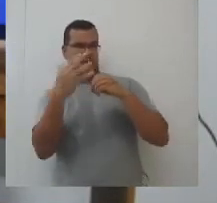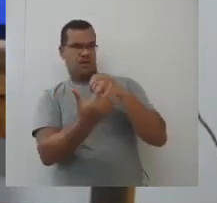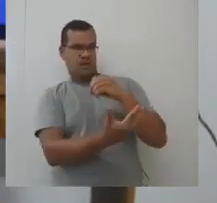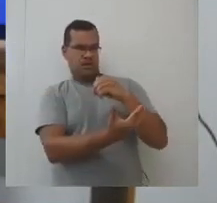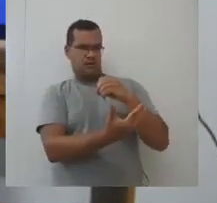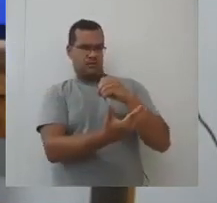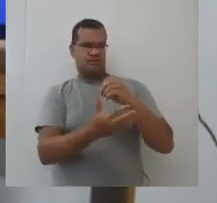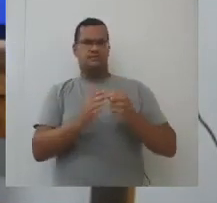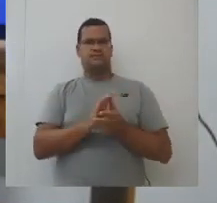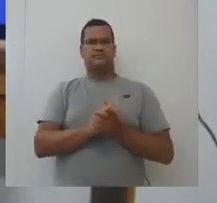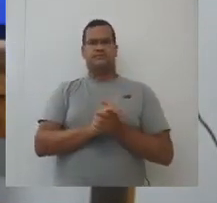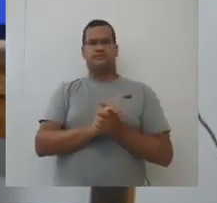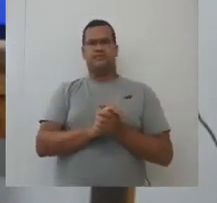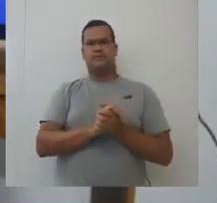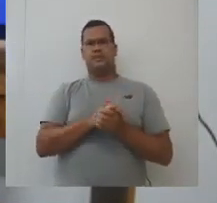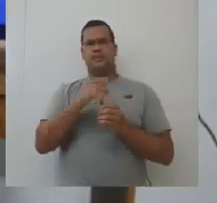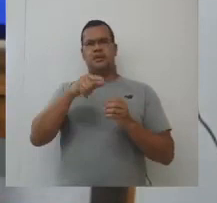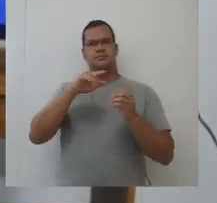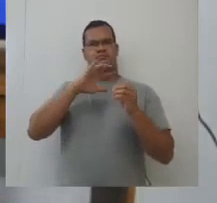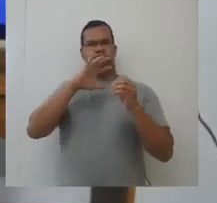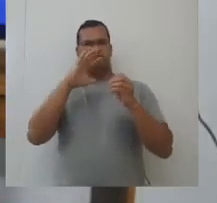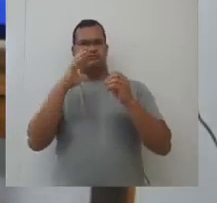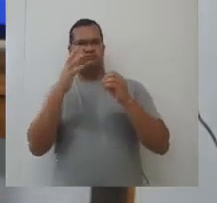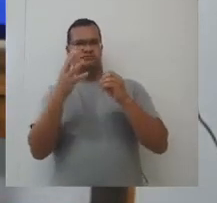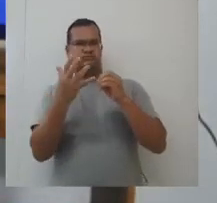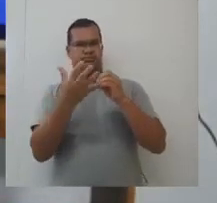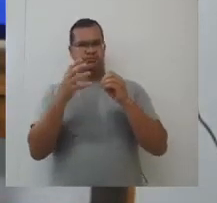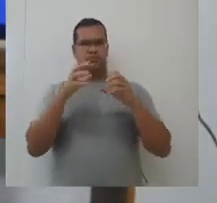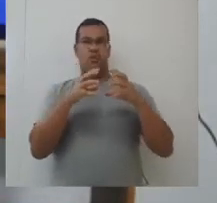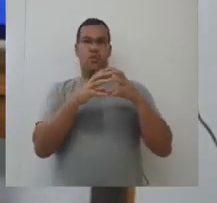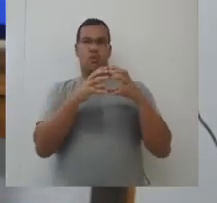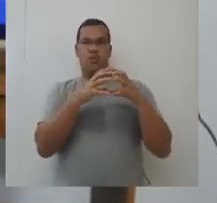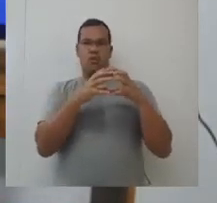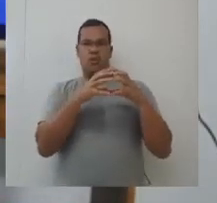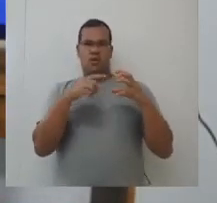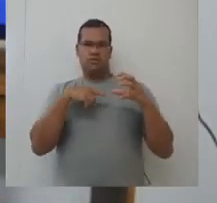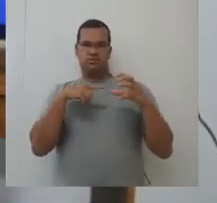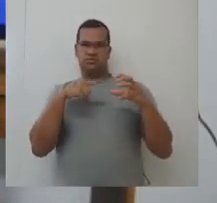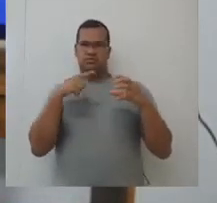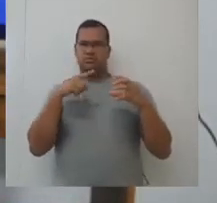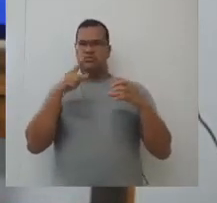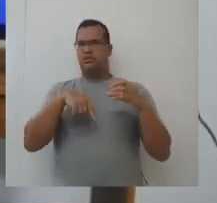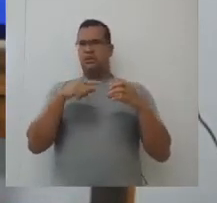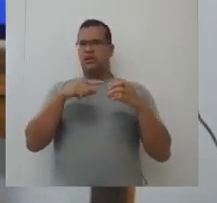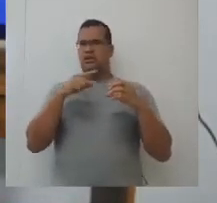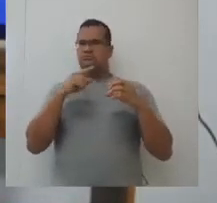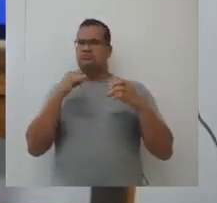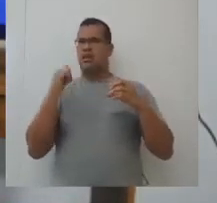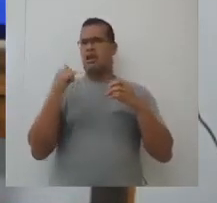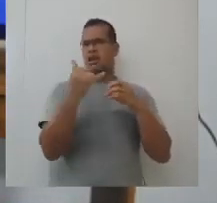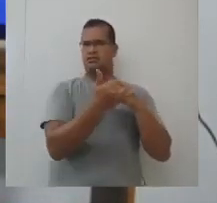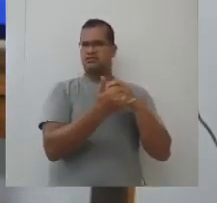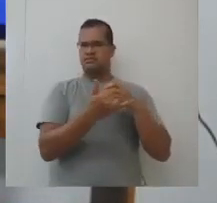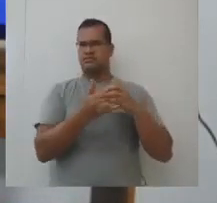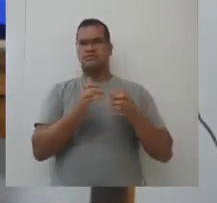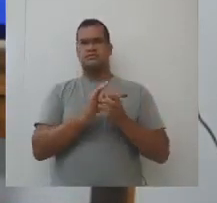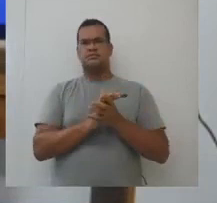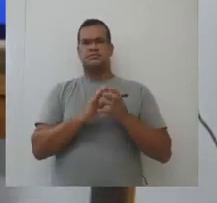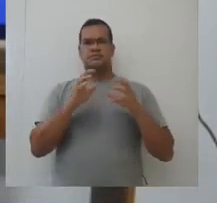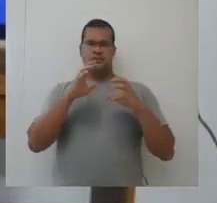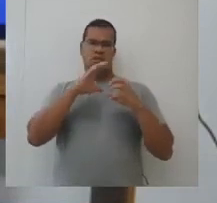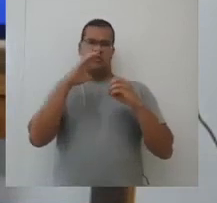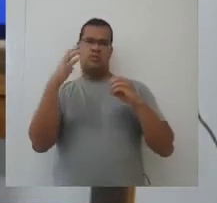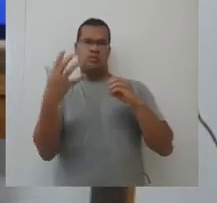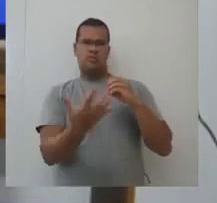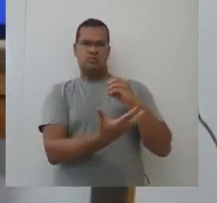rigor, espaço ao redor de corpos com excesso de carga elétrica, no popular conhecido como campo